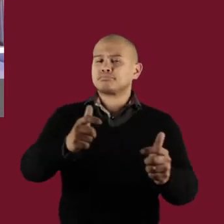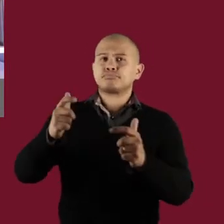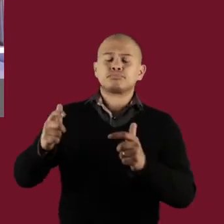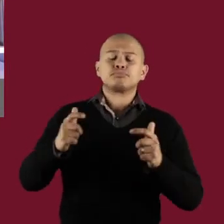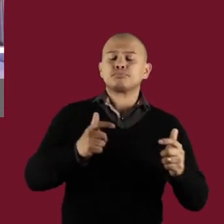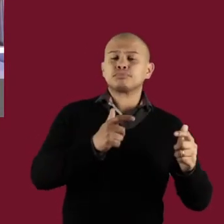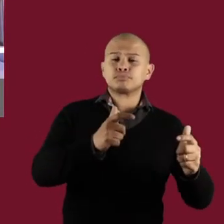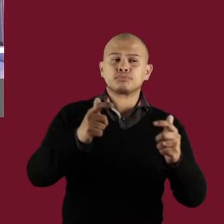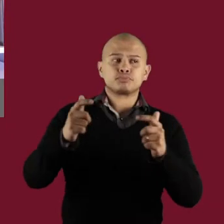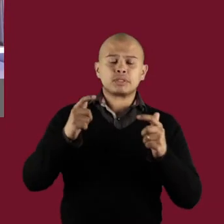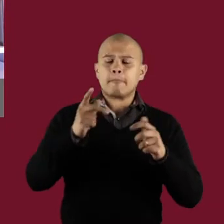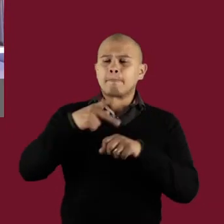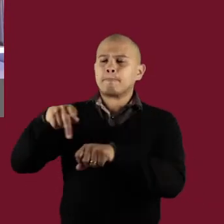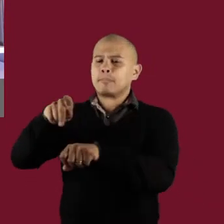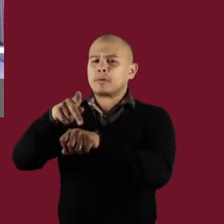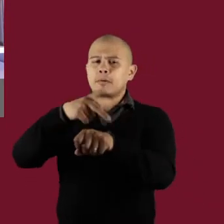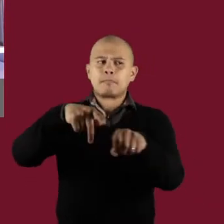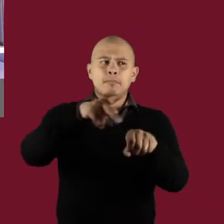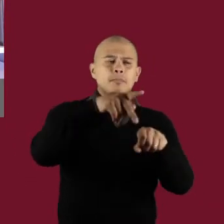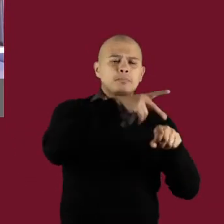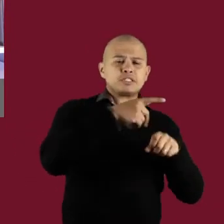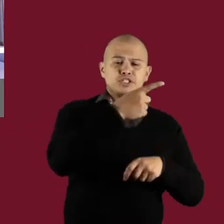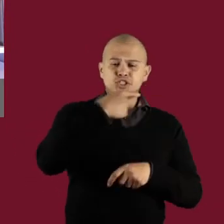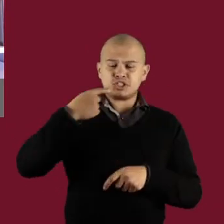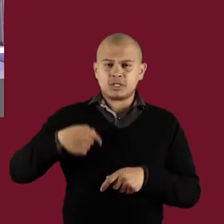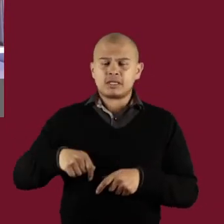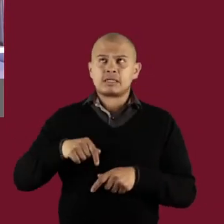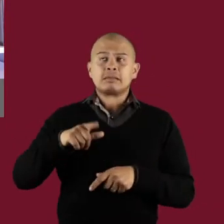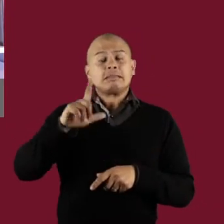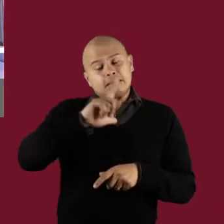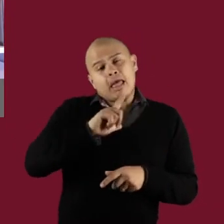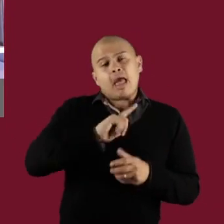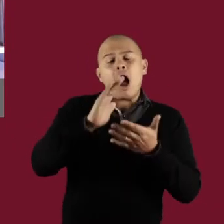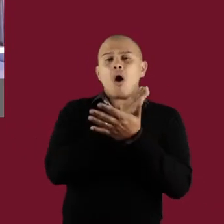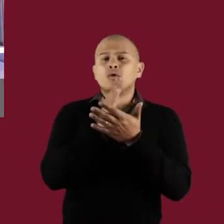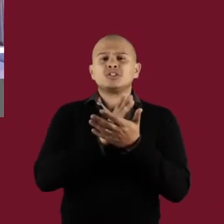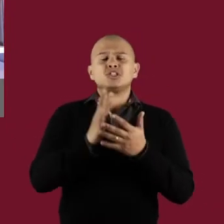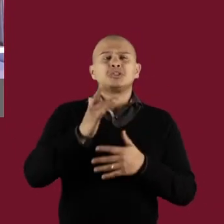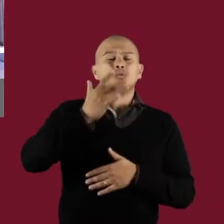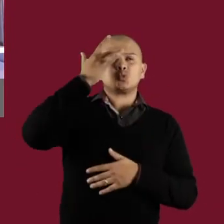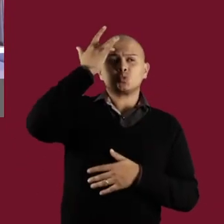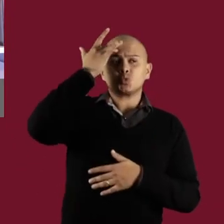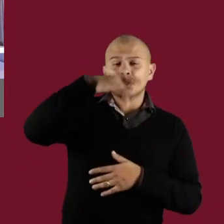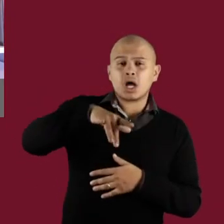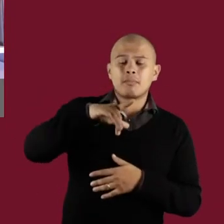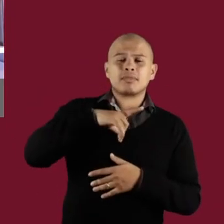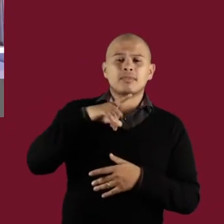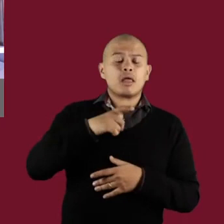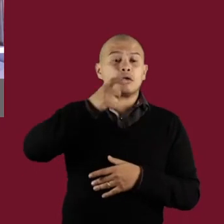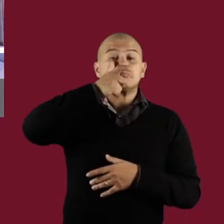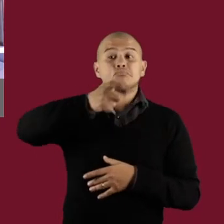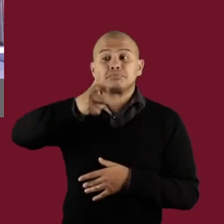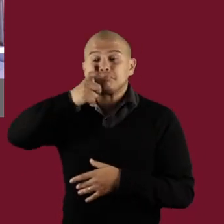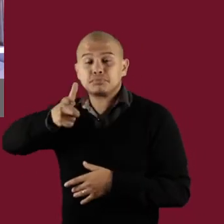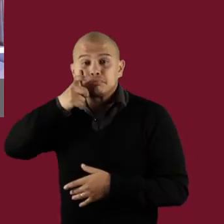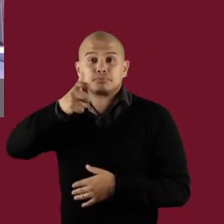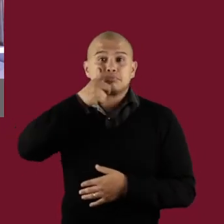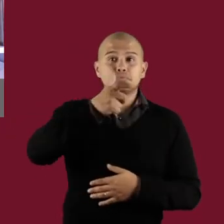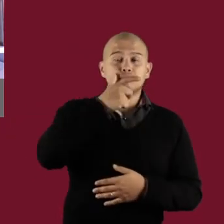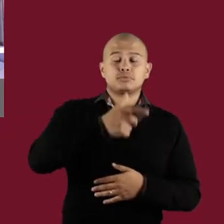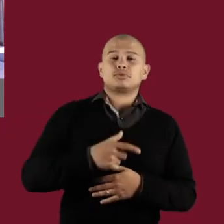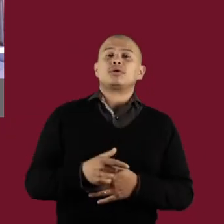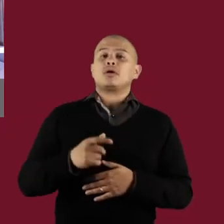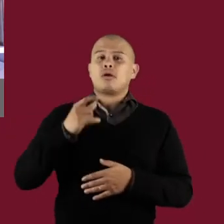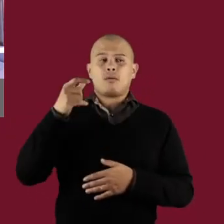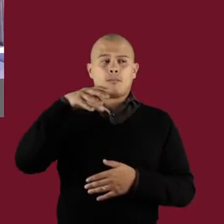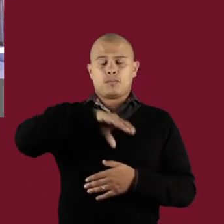para outros países onde nós nunca pensamos que houvesse grande interesse pela língua portuguesa. Portanto,